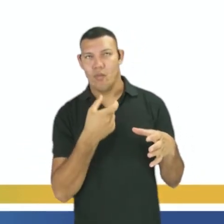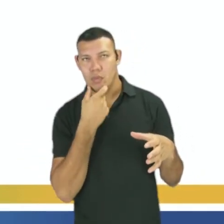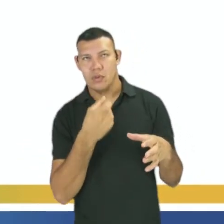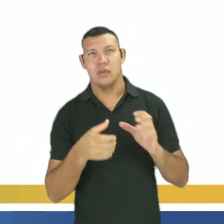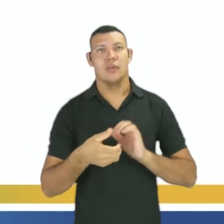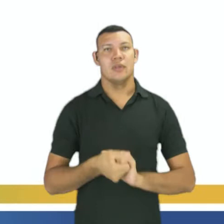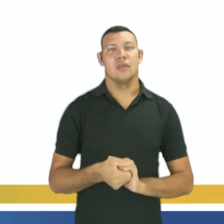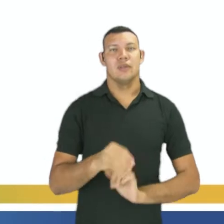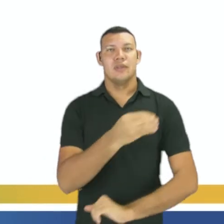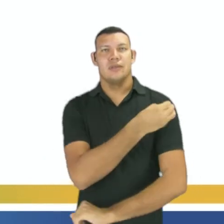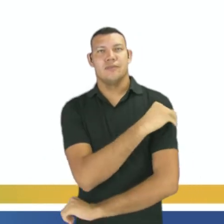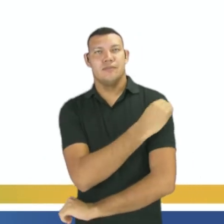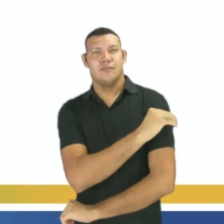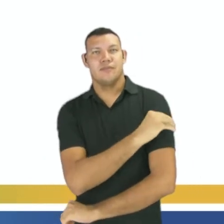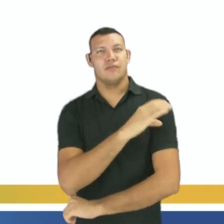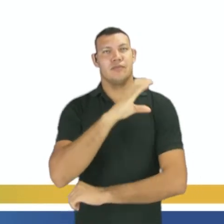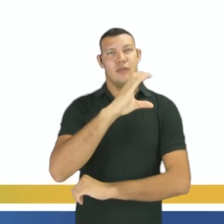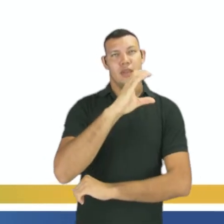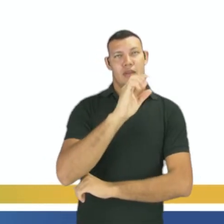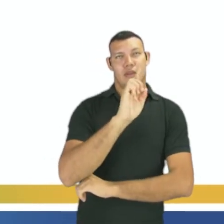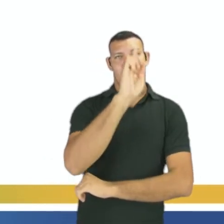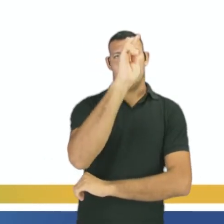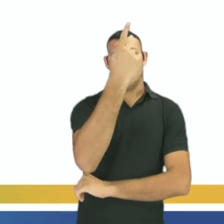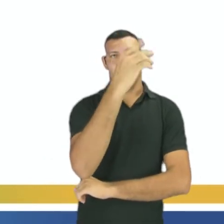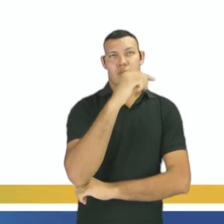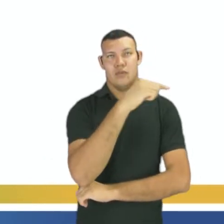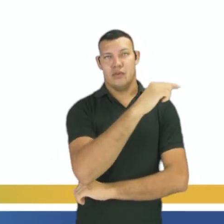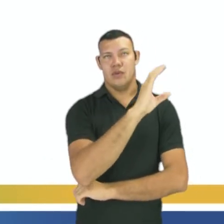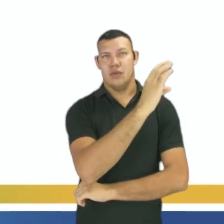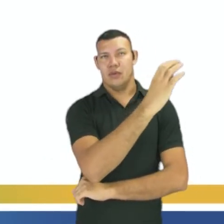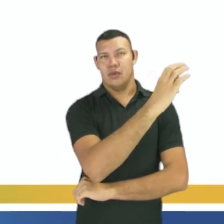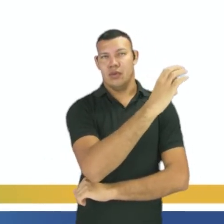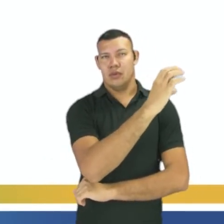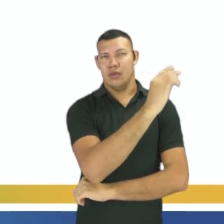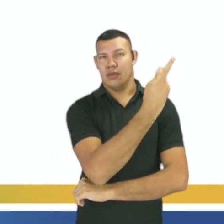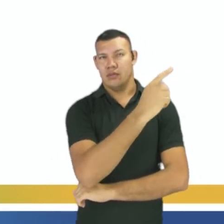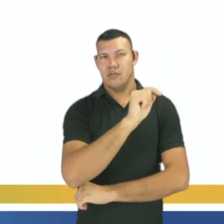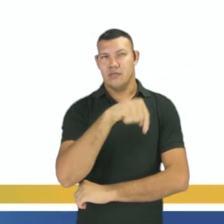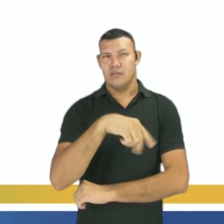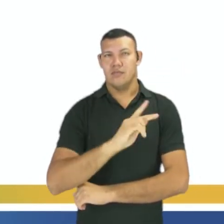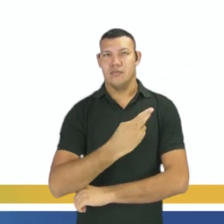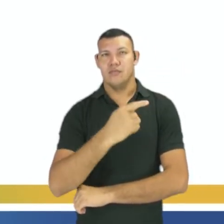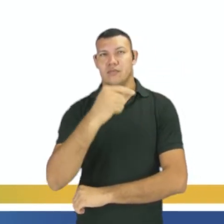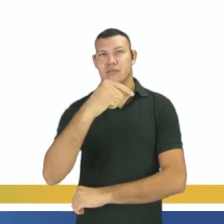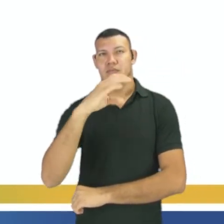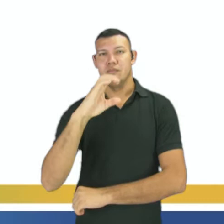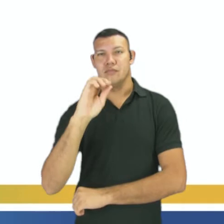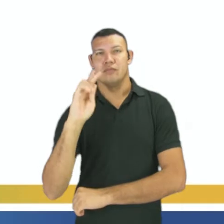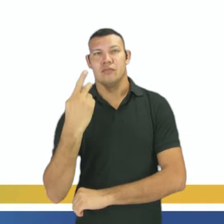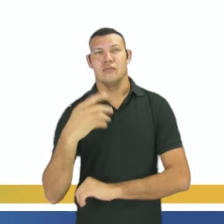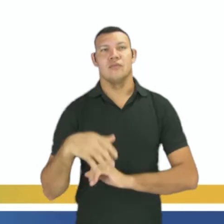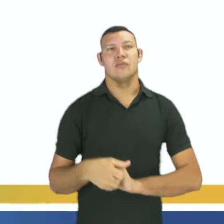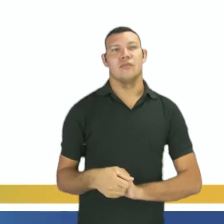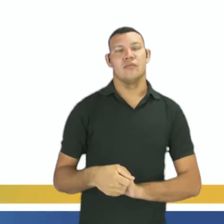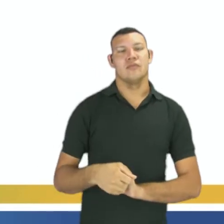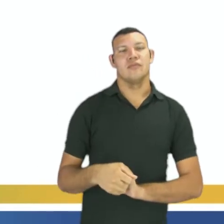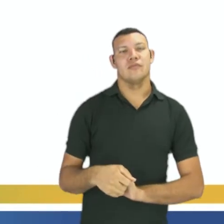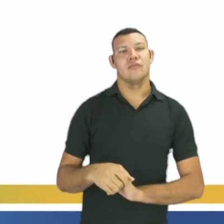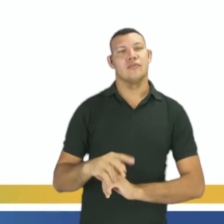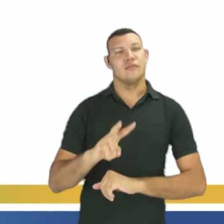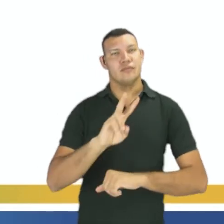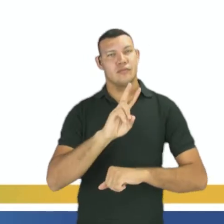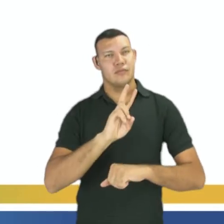do panetone, exemplo de um álcool aqui. E o vinagre também, que no caso é utilizado também